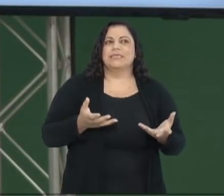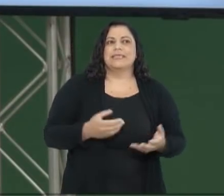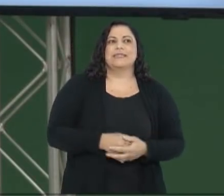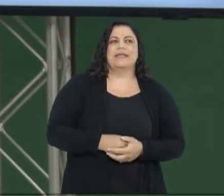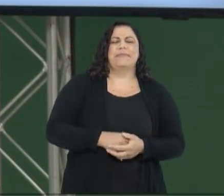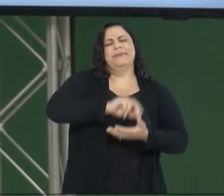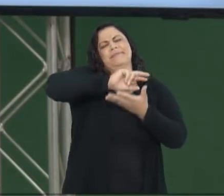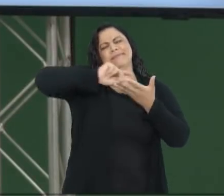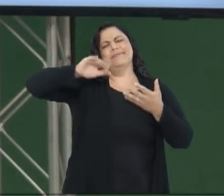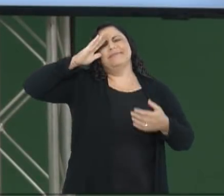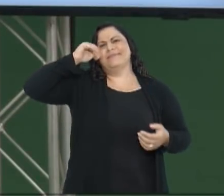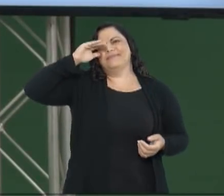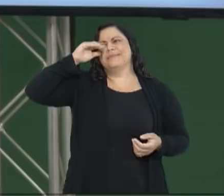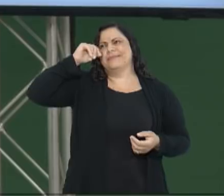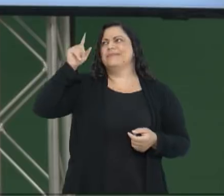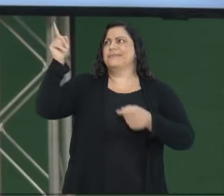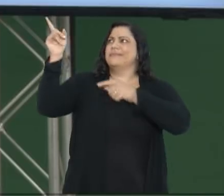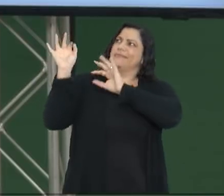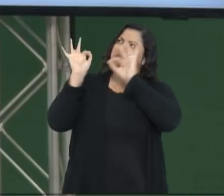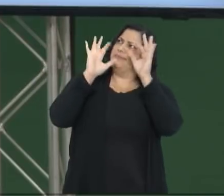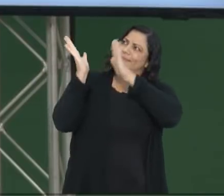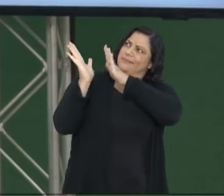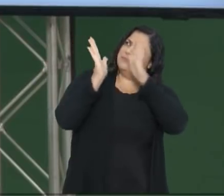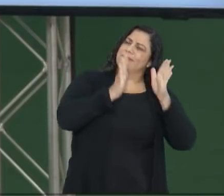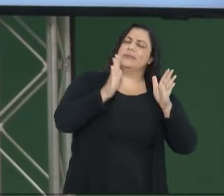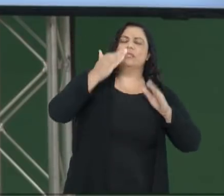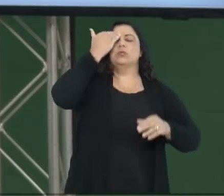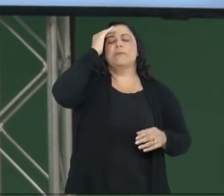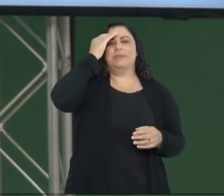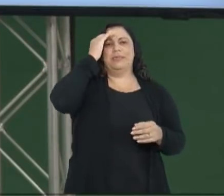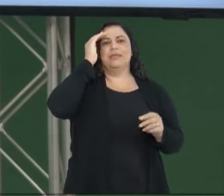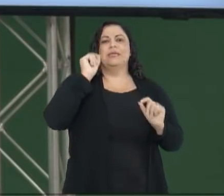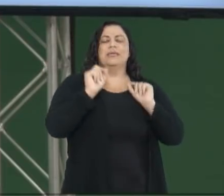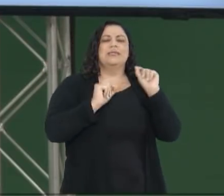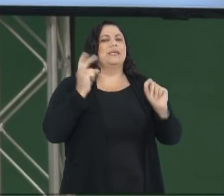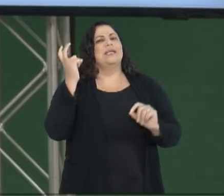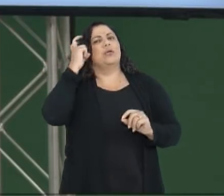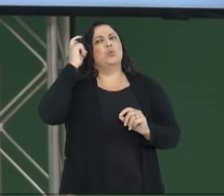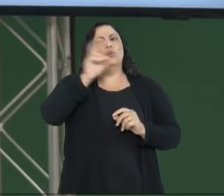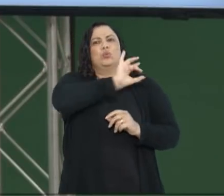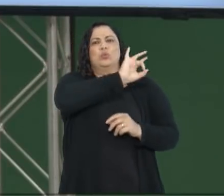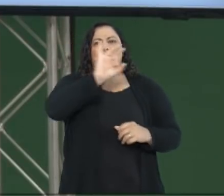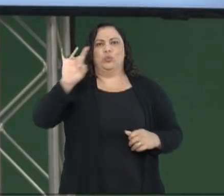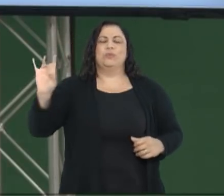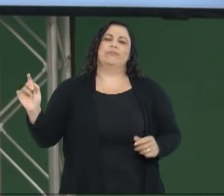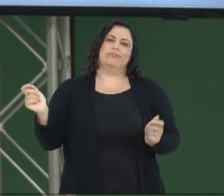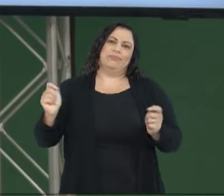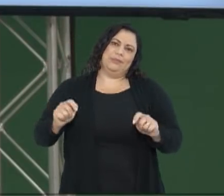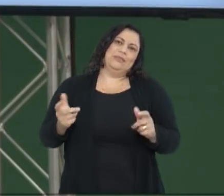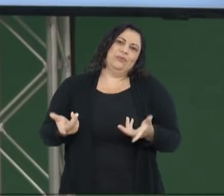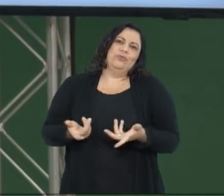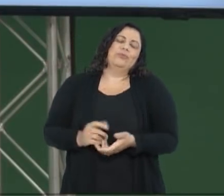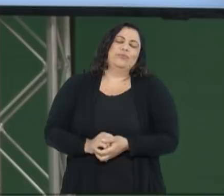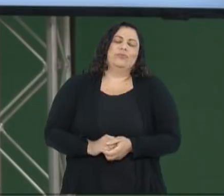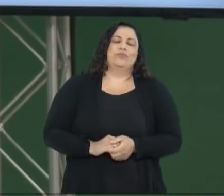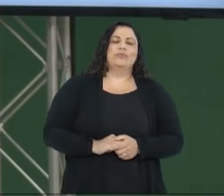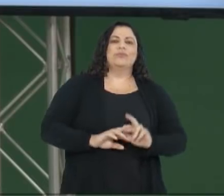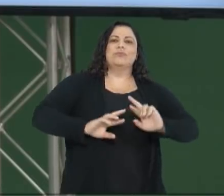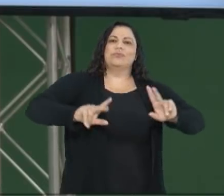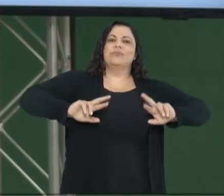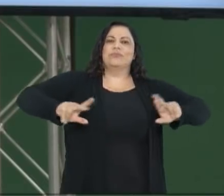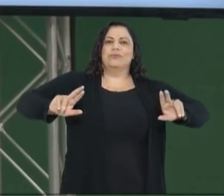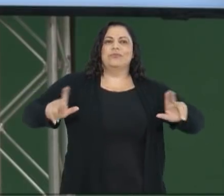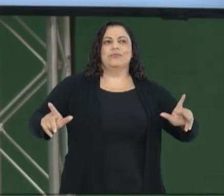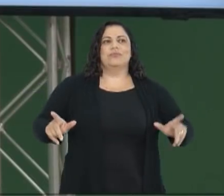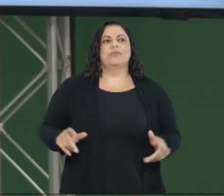são algumas curiosidades para a gente entender um pouquinho de forma mais tranquila essa ideia das diferenças culturais da